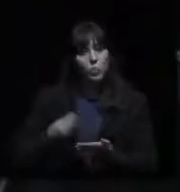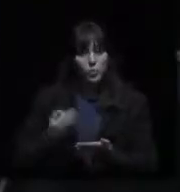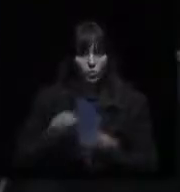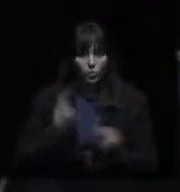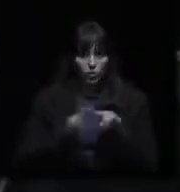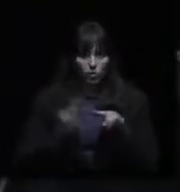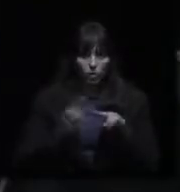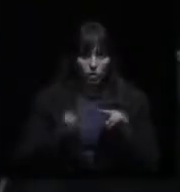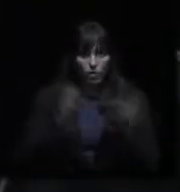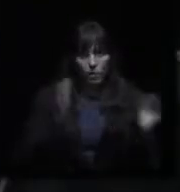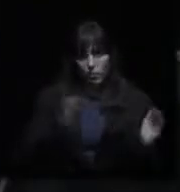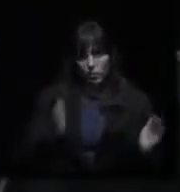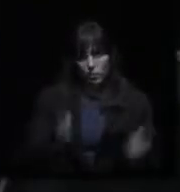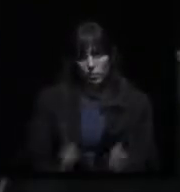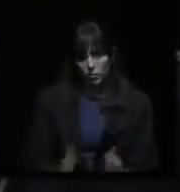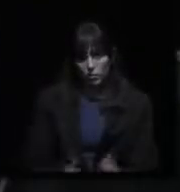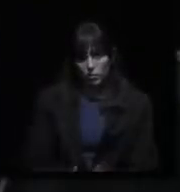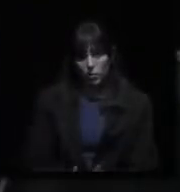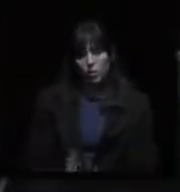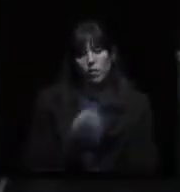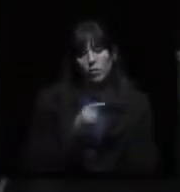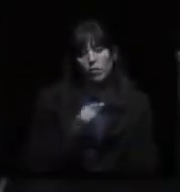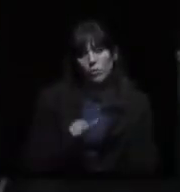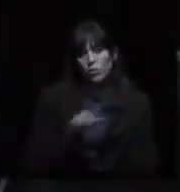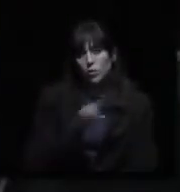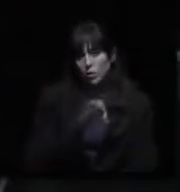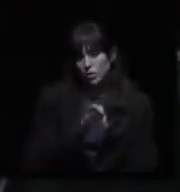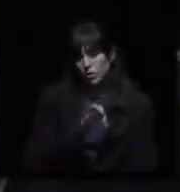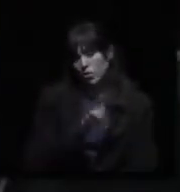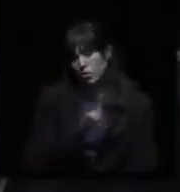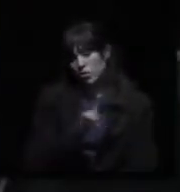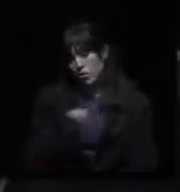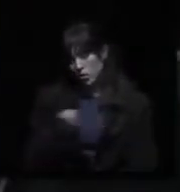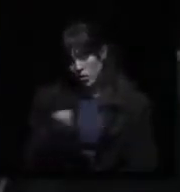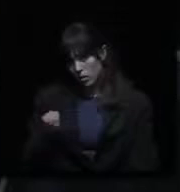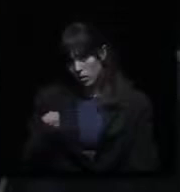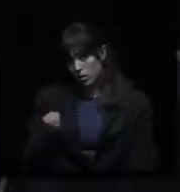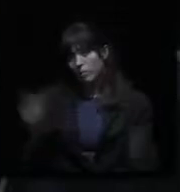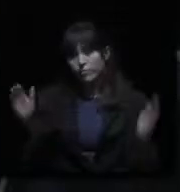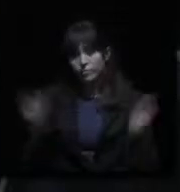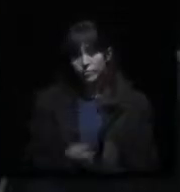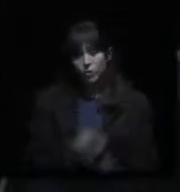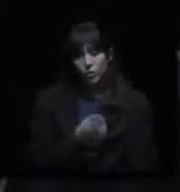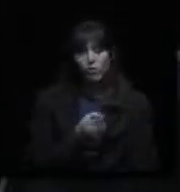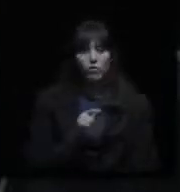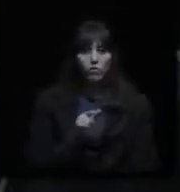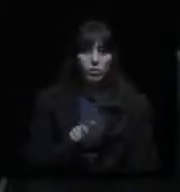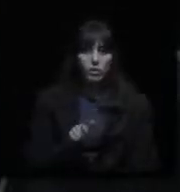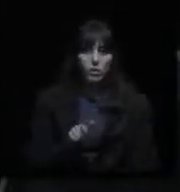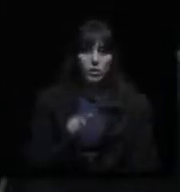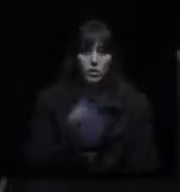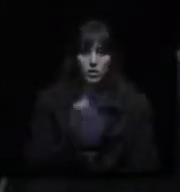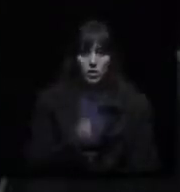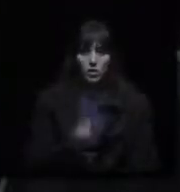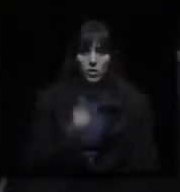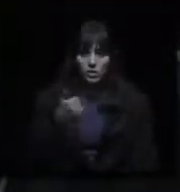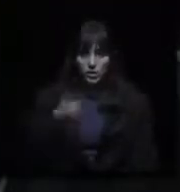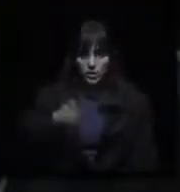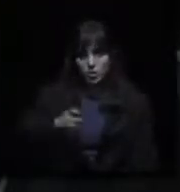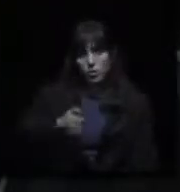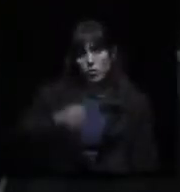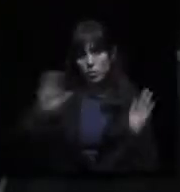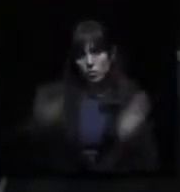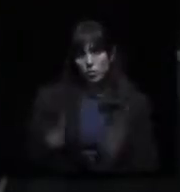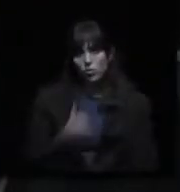postos de trabalho ocupados de 9.860 para 9.625, ou seja, menos 205, assim como